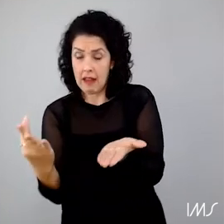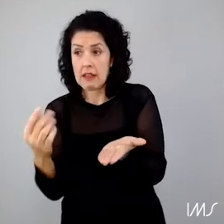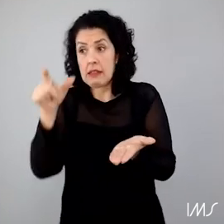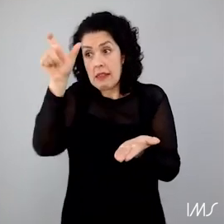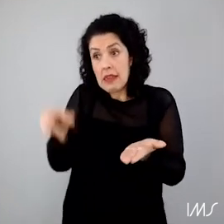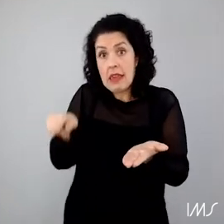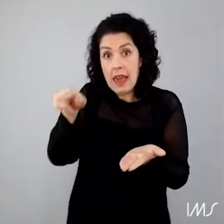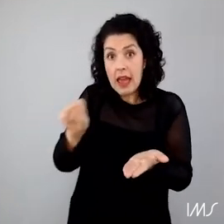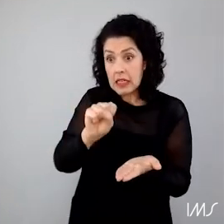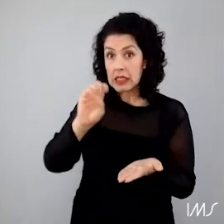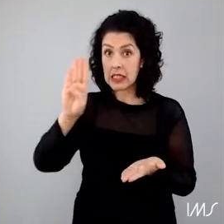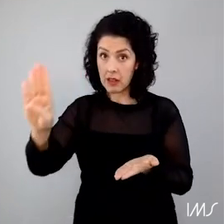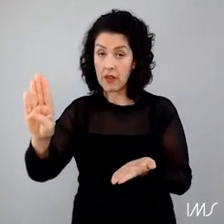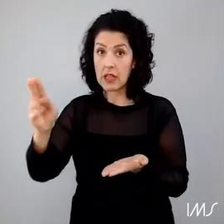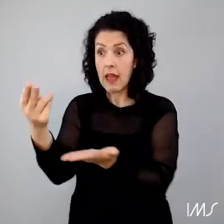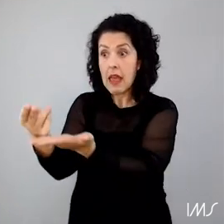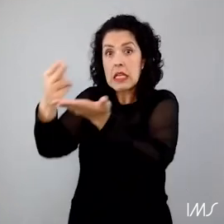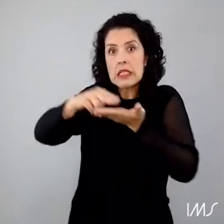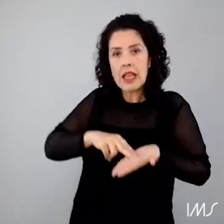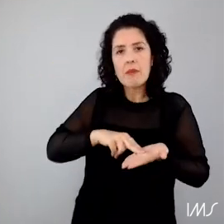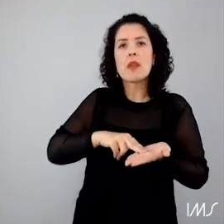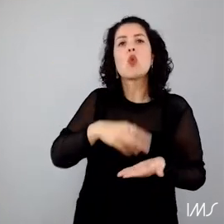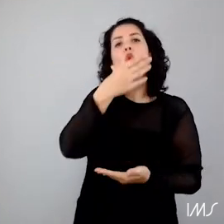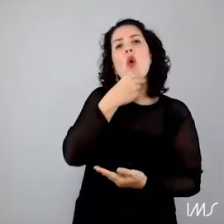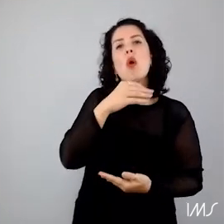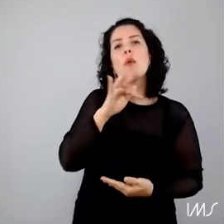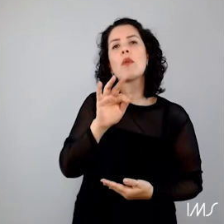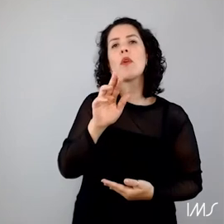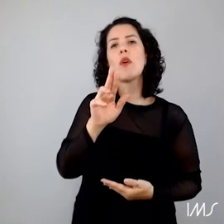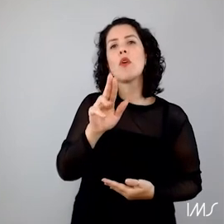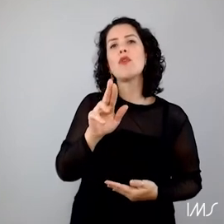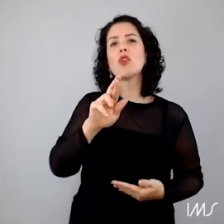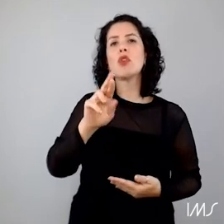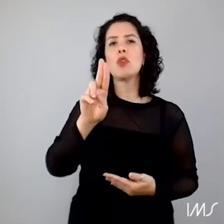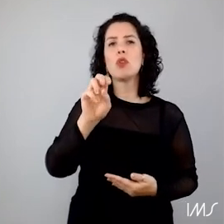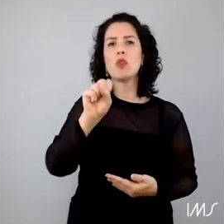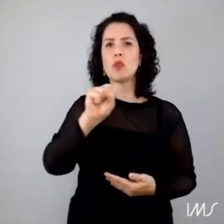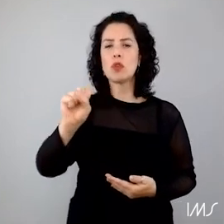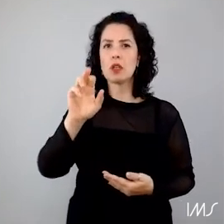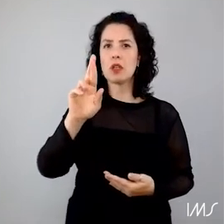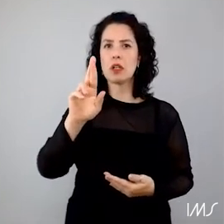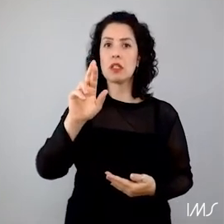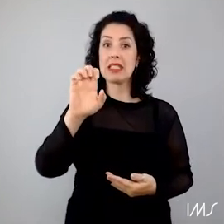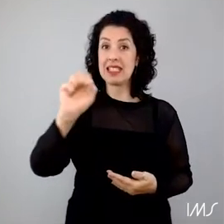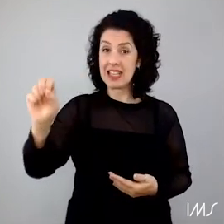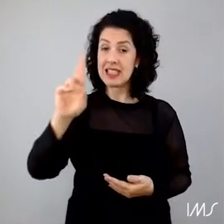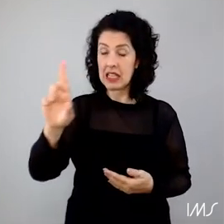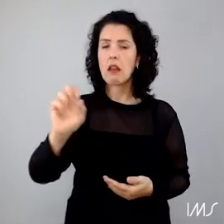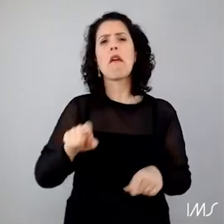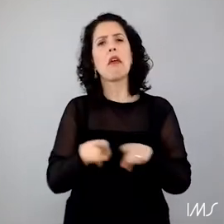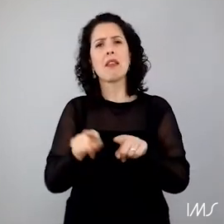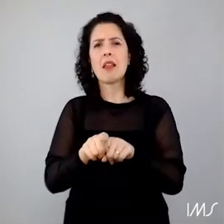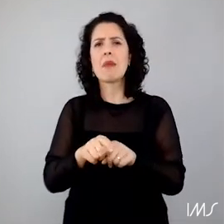correspondência mantida entre eles, e eu aqui apenas queria apontar duas cartas de Flusser endereçadas a Stefani. O próximo, por